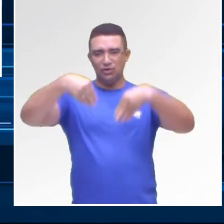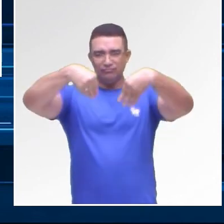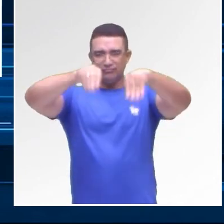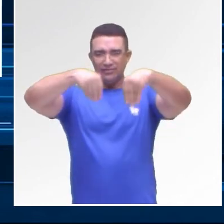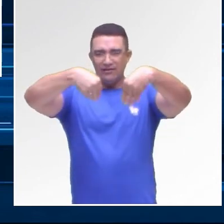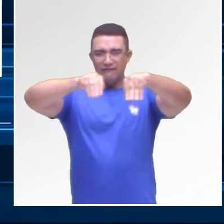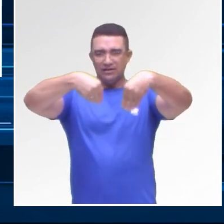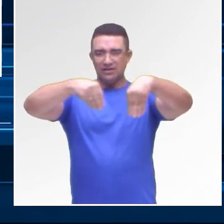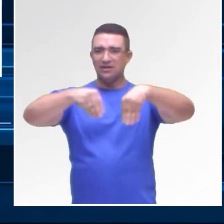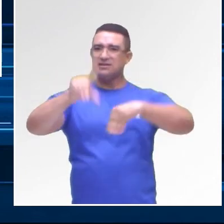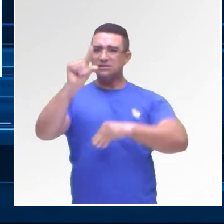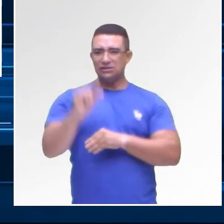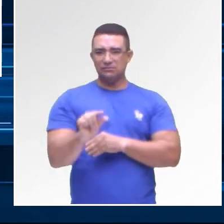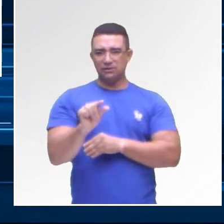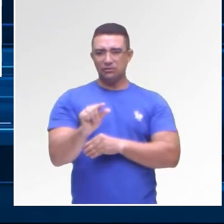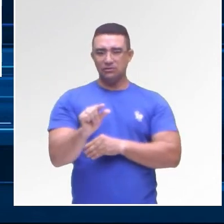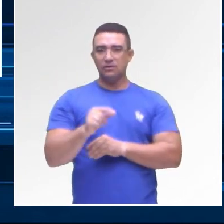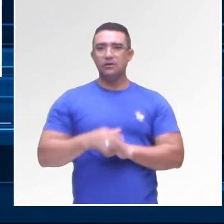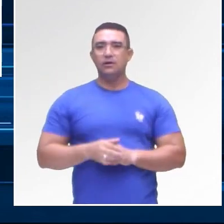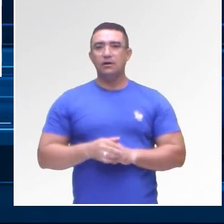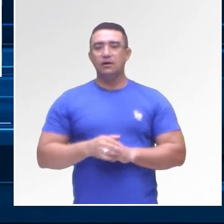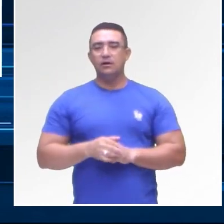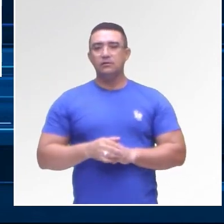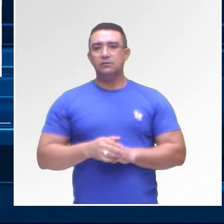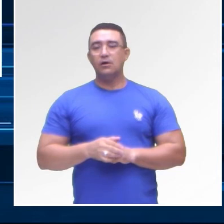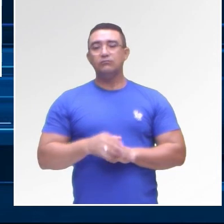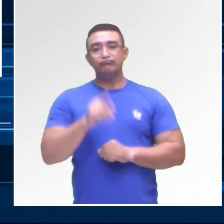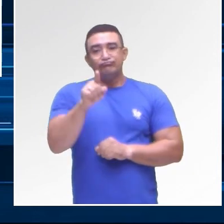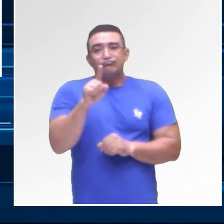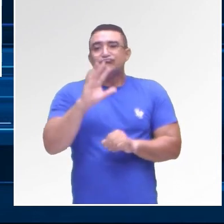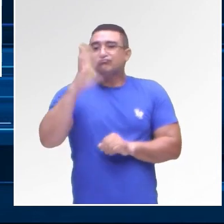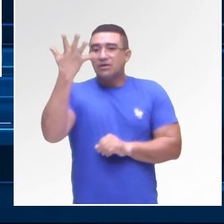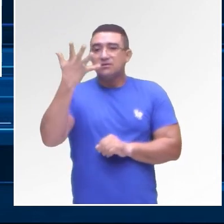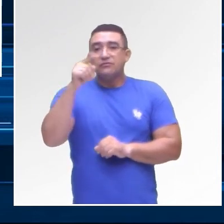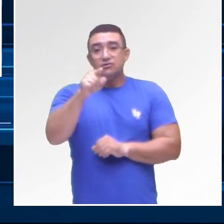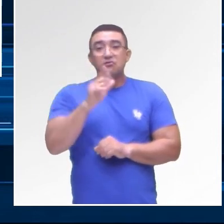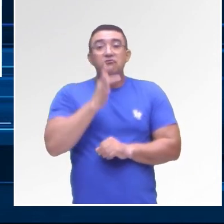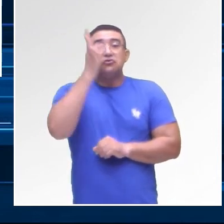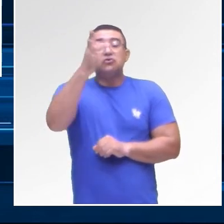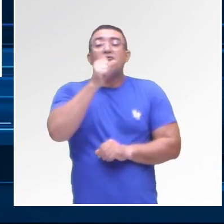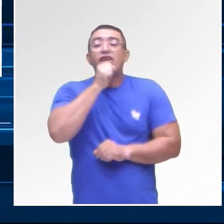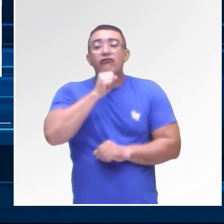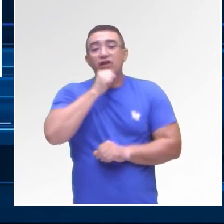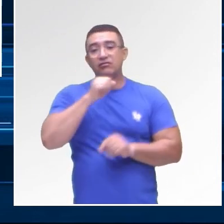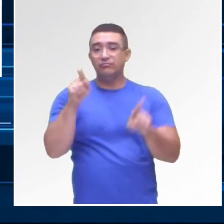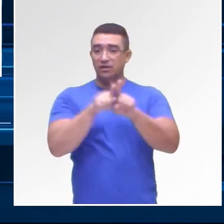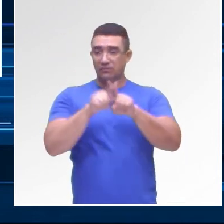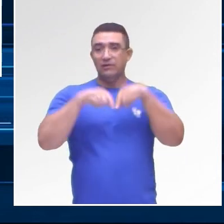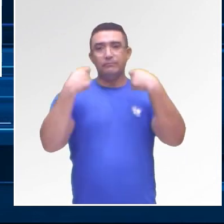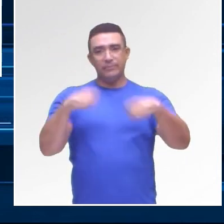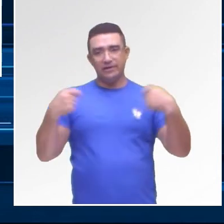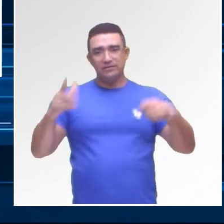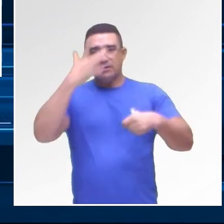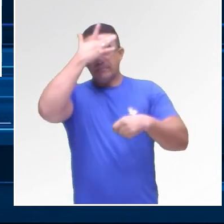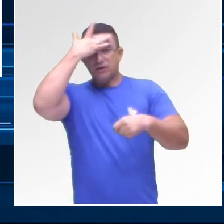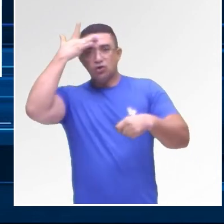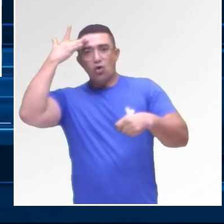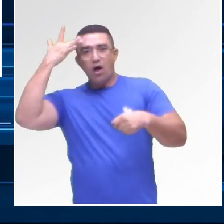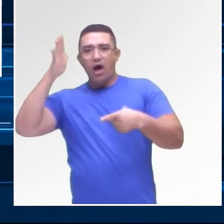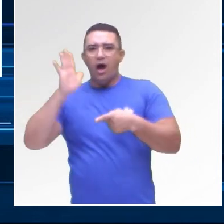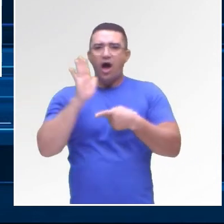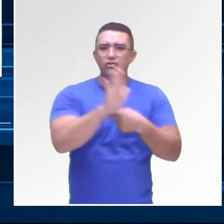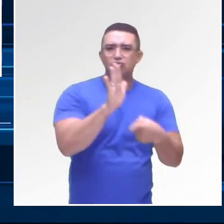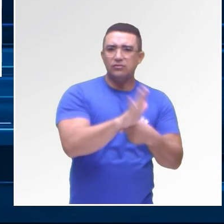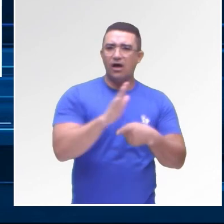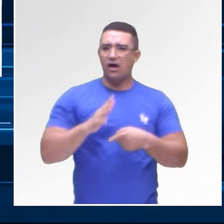E aí acaba que você vai ter que, na sua velhice, contar com a ajuda de outras pessoas para se movimentar,